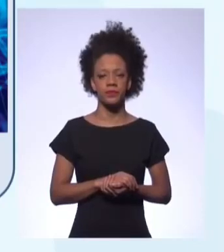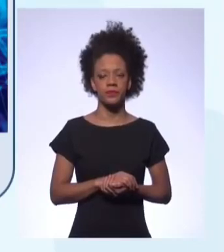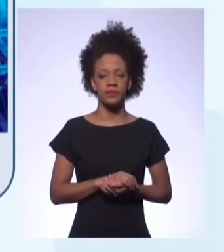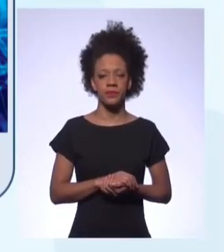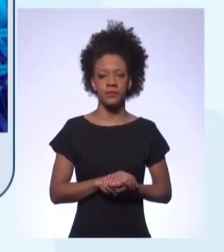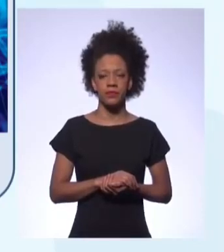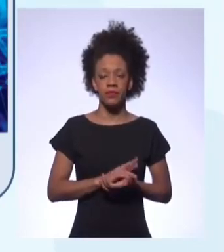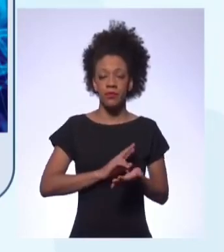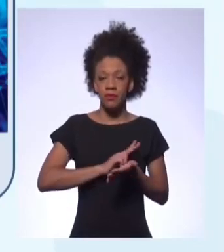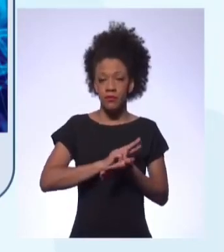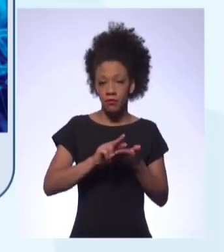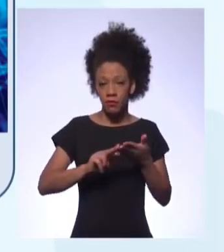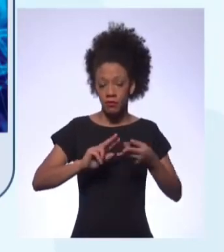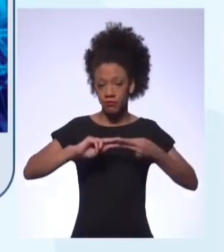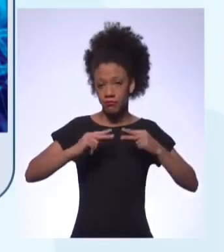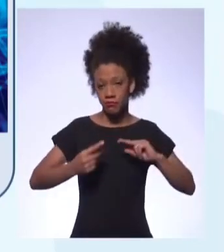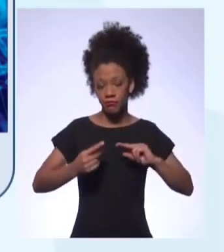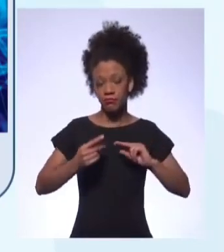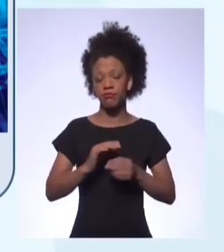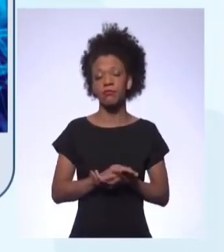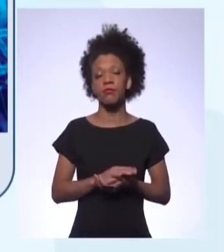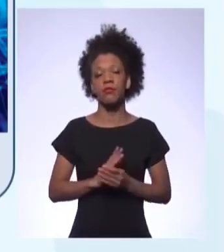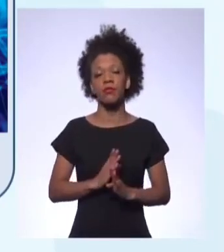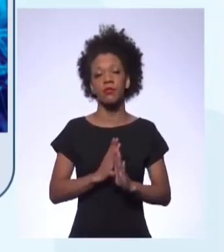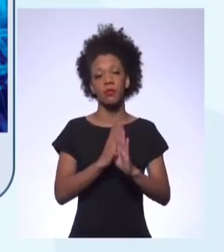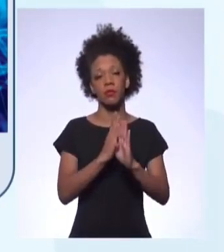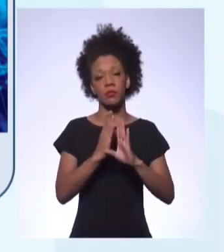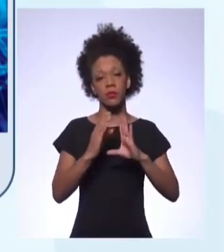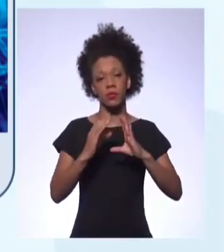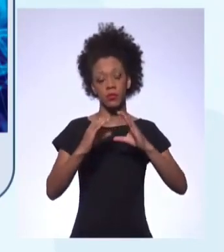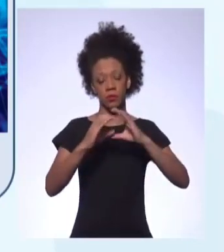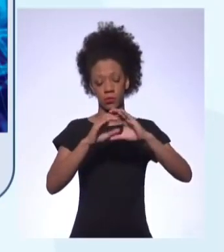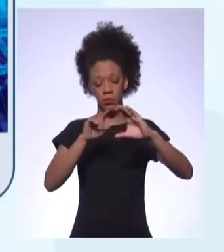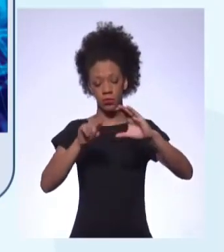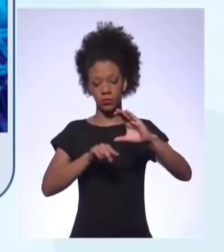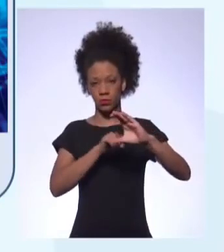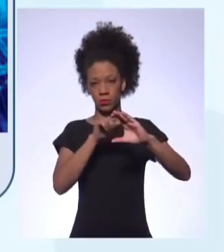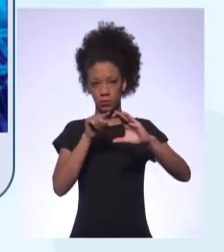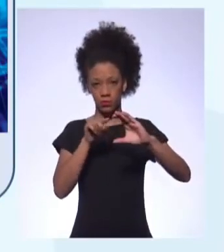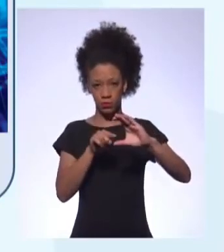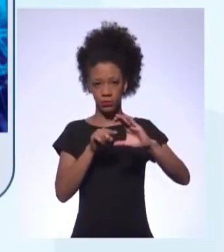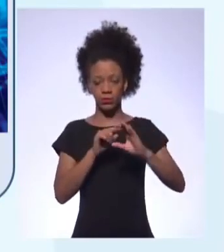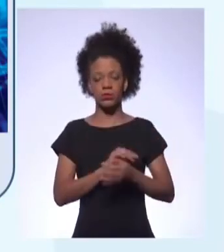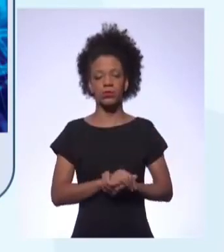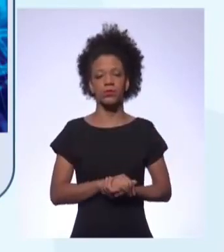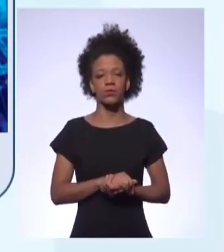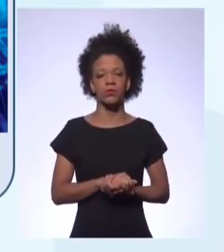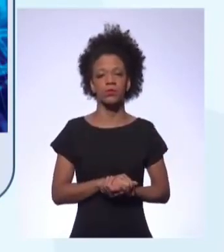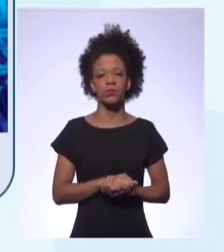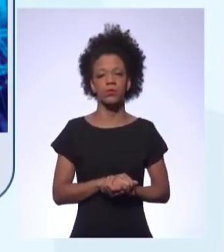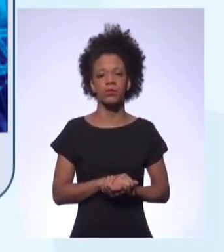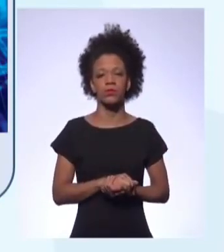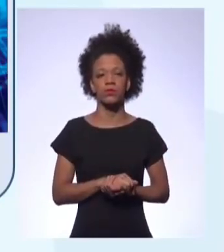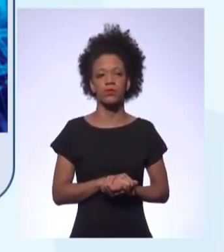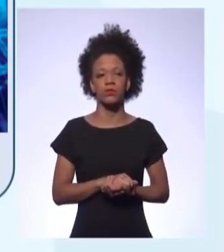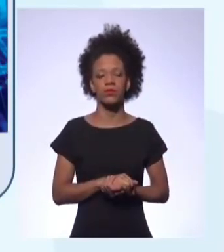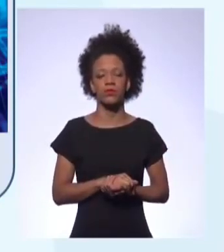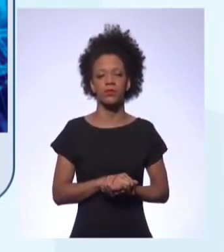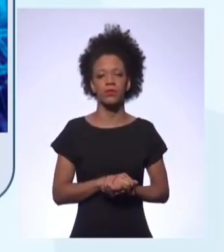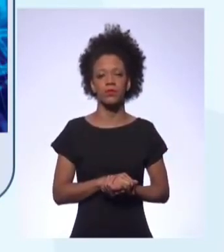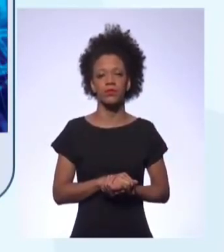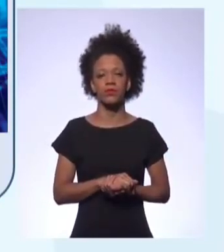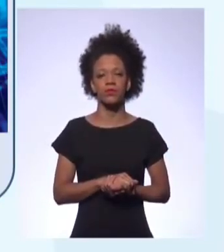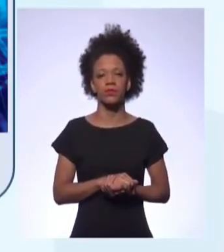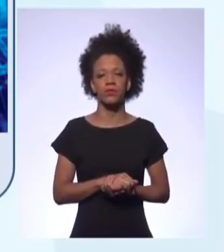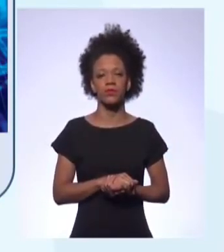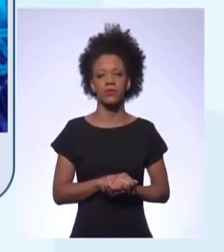A maioria do DNA é localizado no núcleo da célula. The information in DNA is stored as a code made up